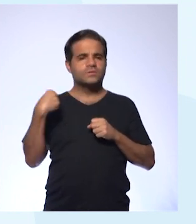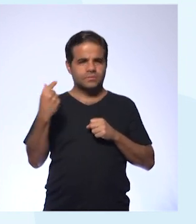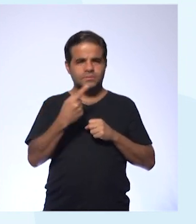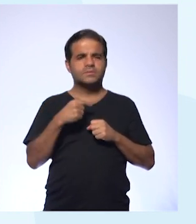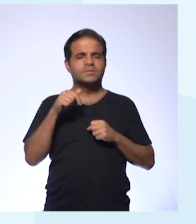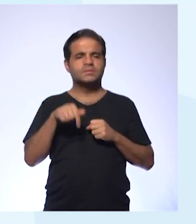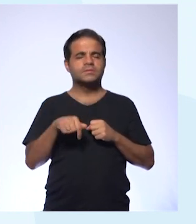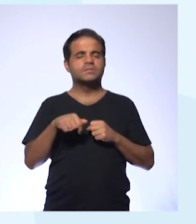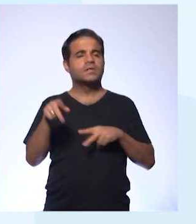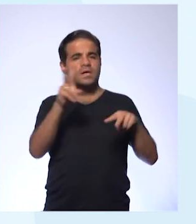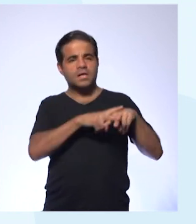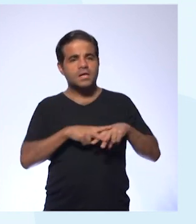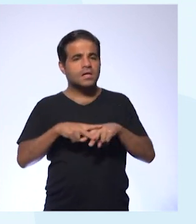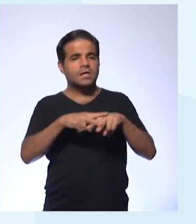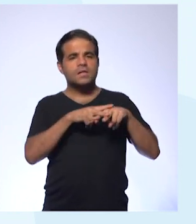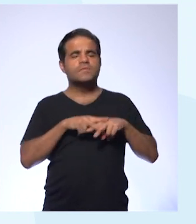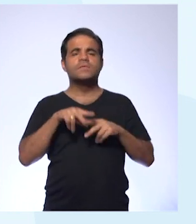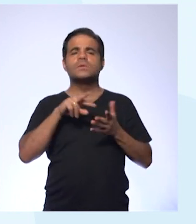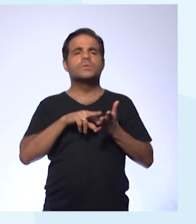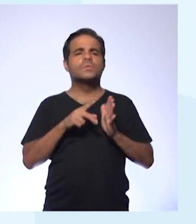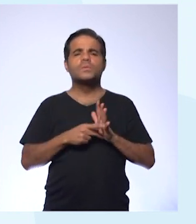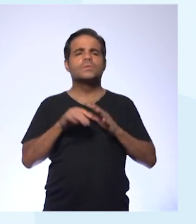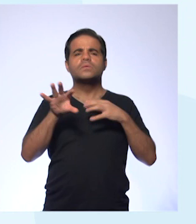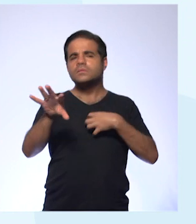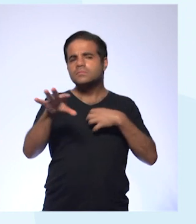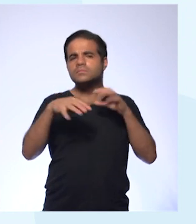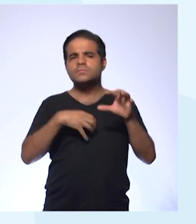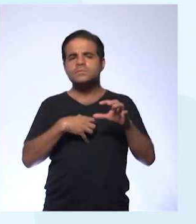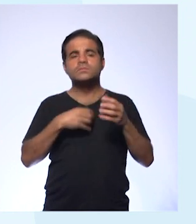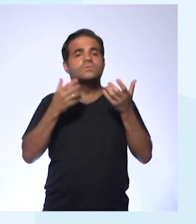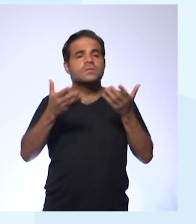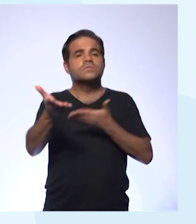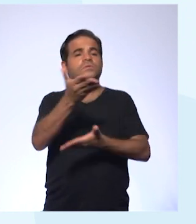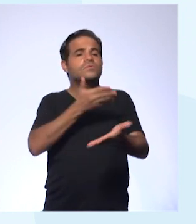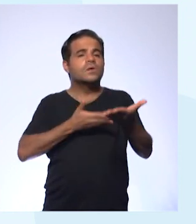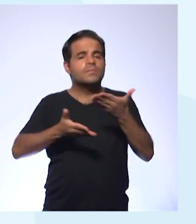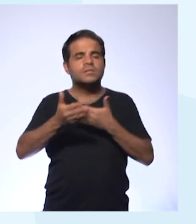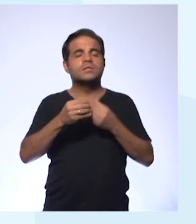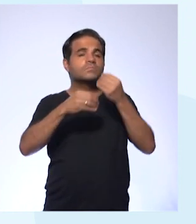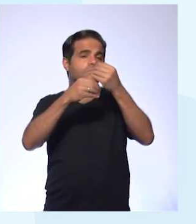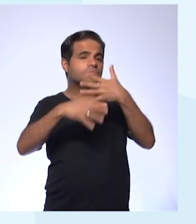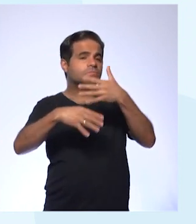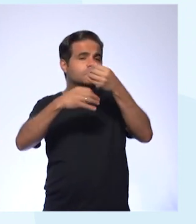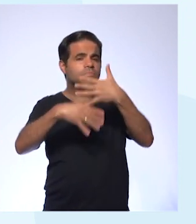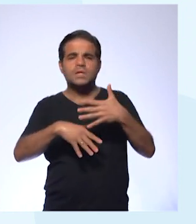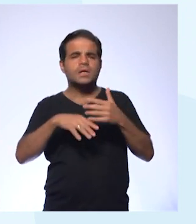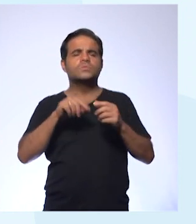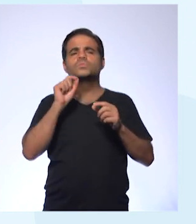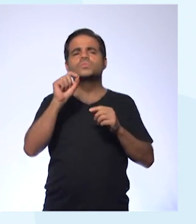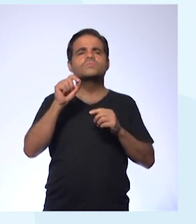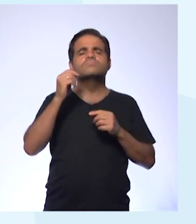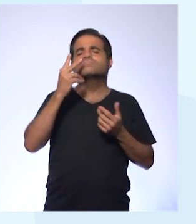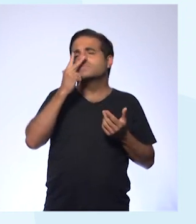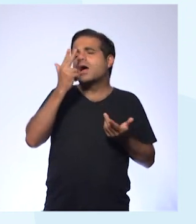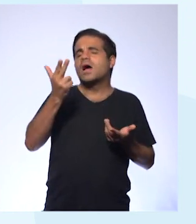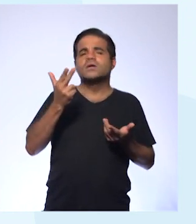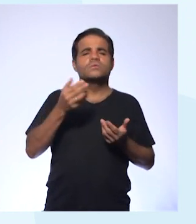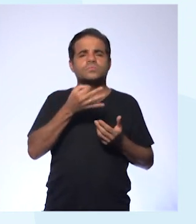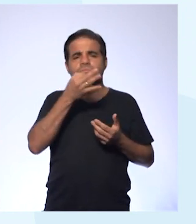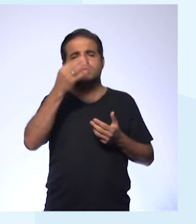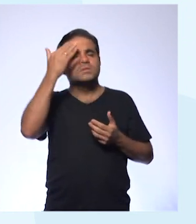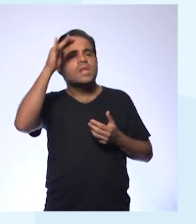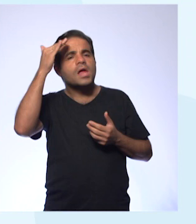gente rever o que é empatia, eu gostaria que vocês compartilhassem pelo chat o que vocês acham, o que